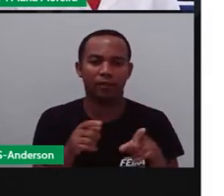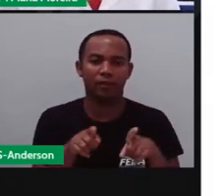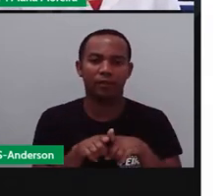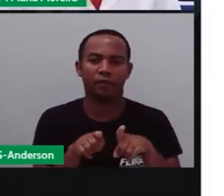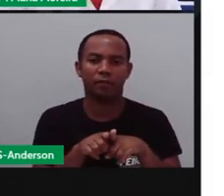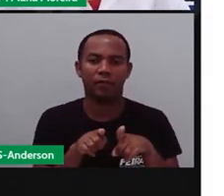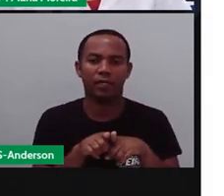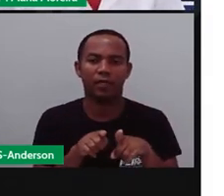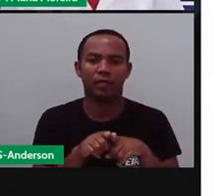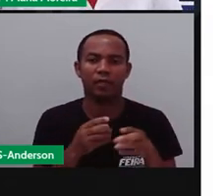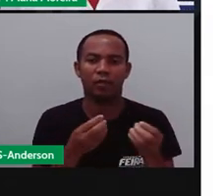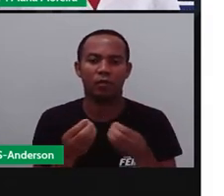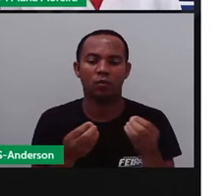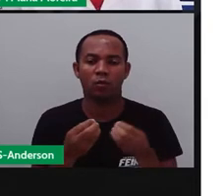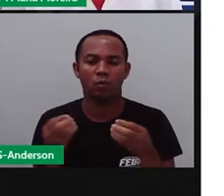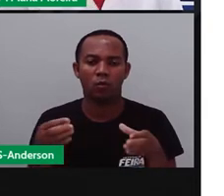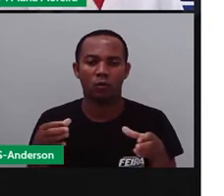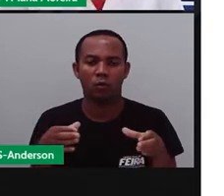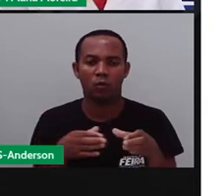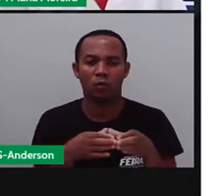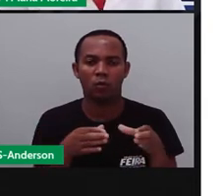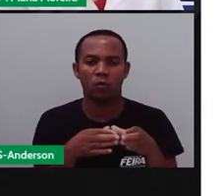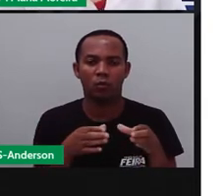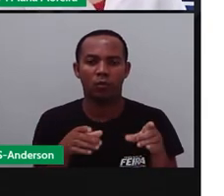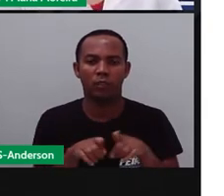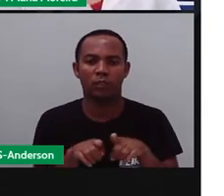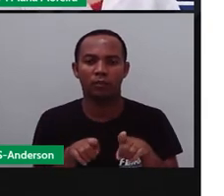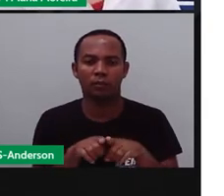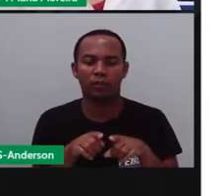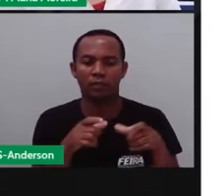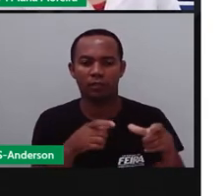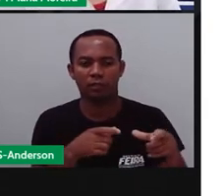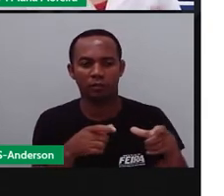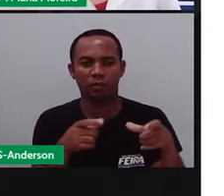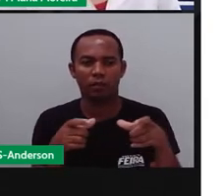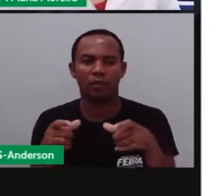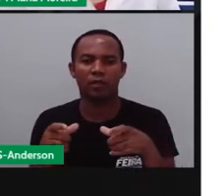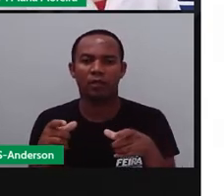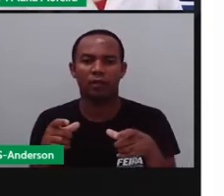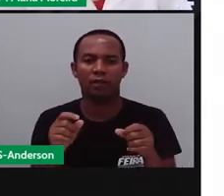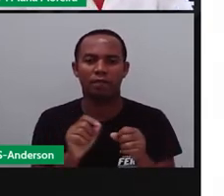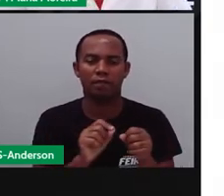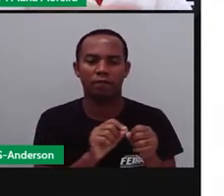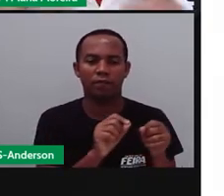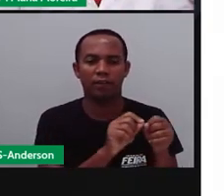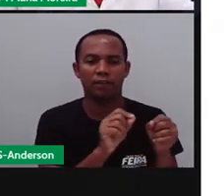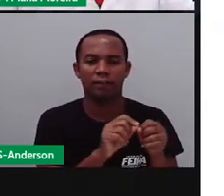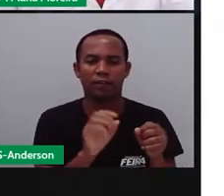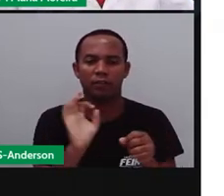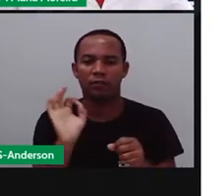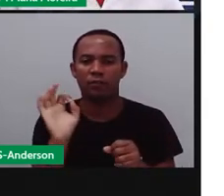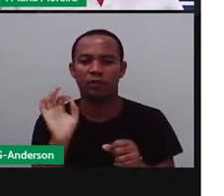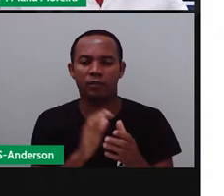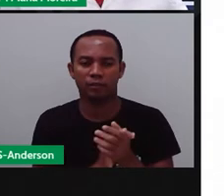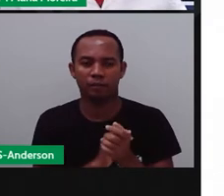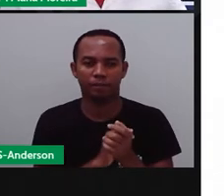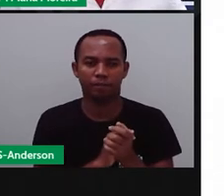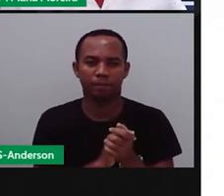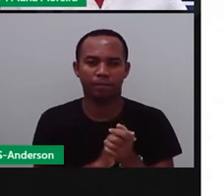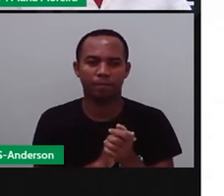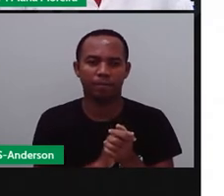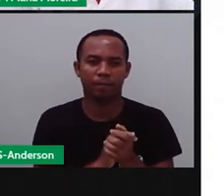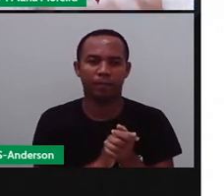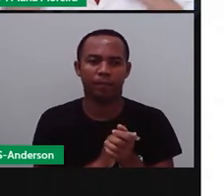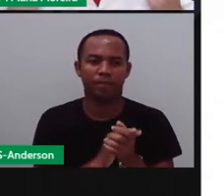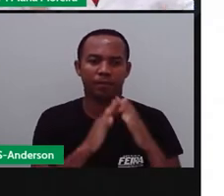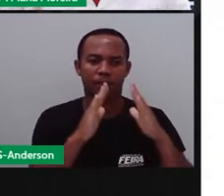uma forma de integração da comunidade, tanto que algumas localidades, elas fazem o quê? Elas abrem as suas